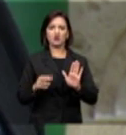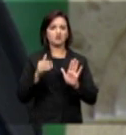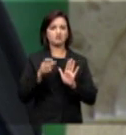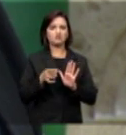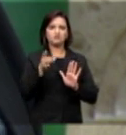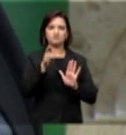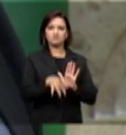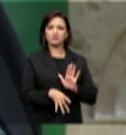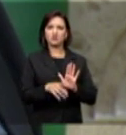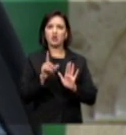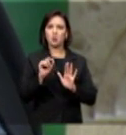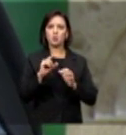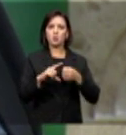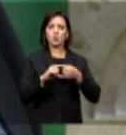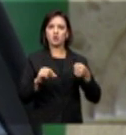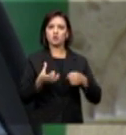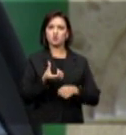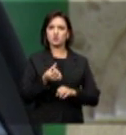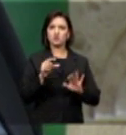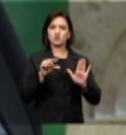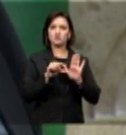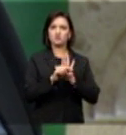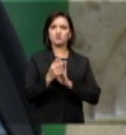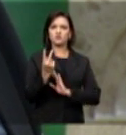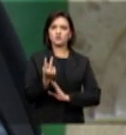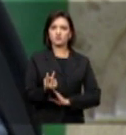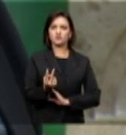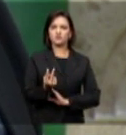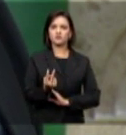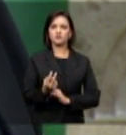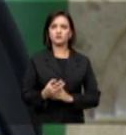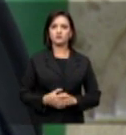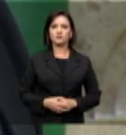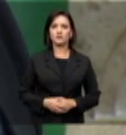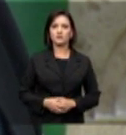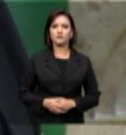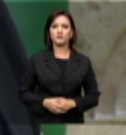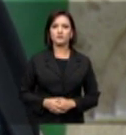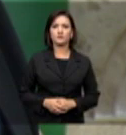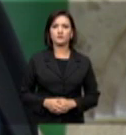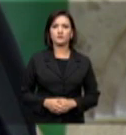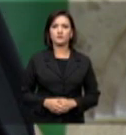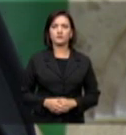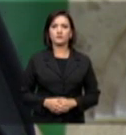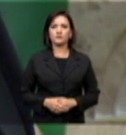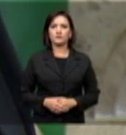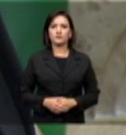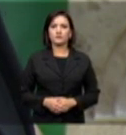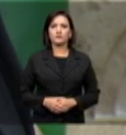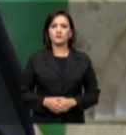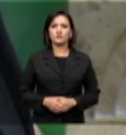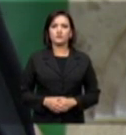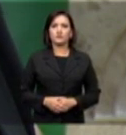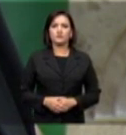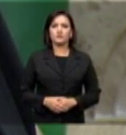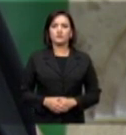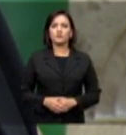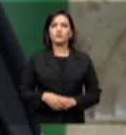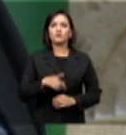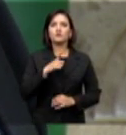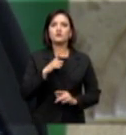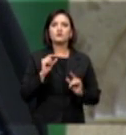o artigo 6º, parágrafo 2º, está centrado o núcleo da